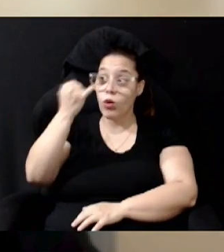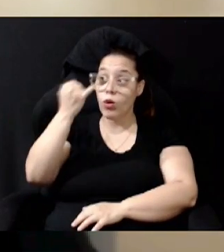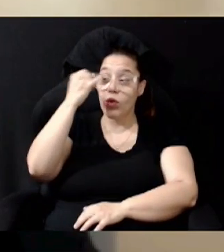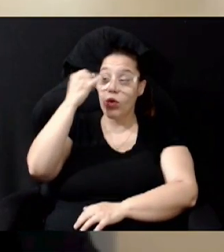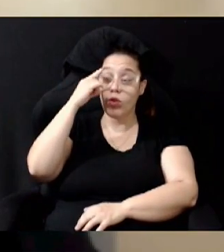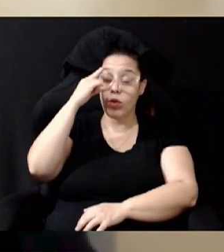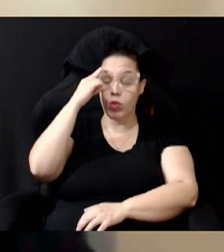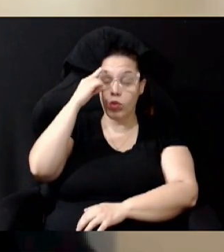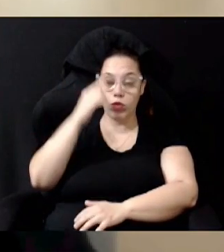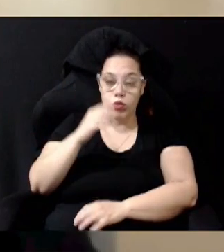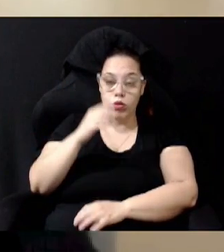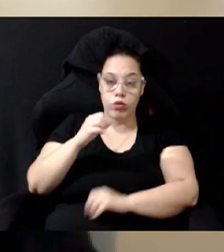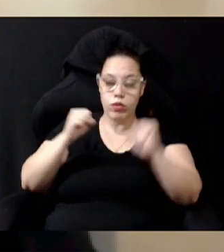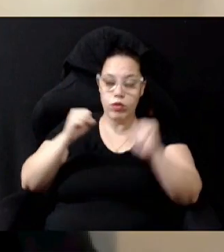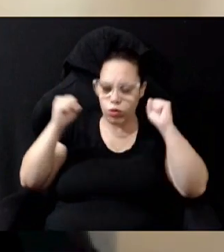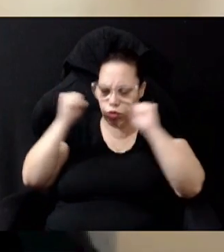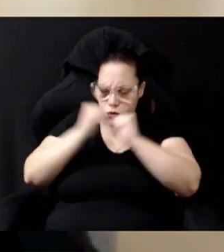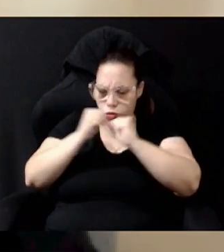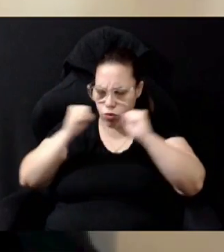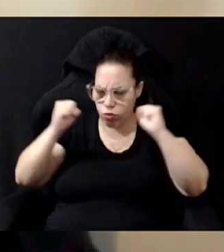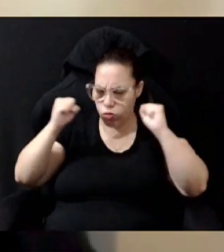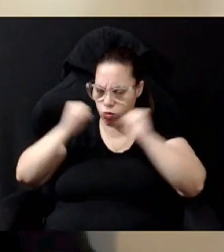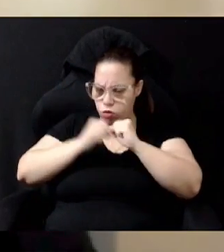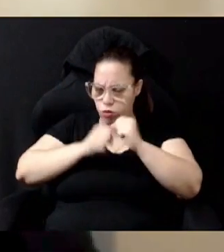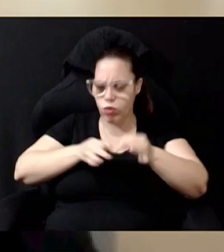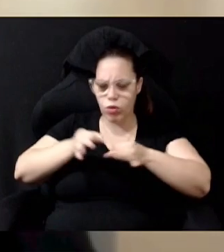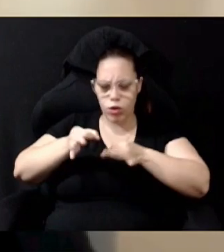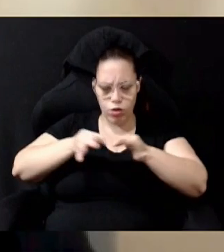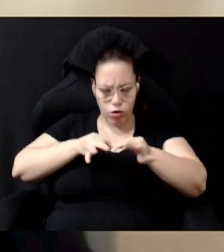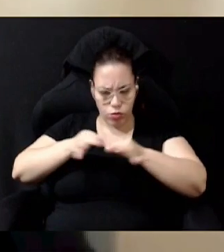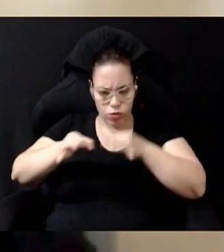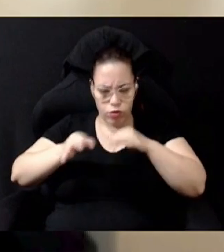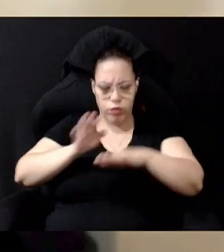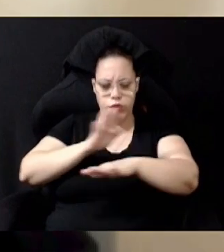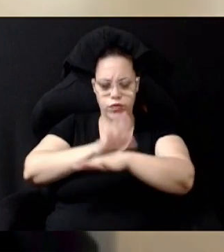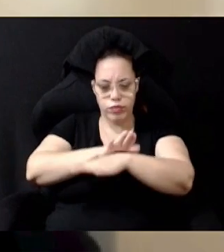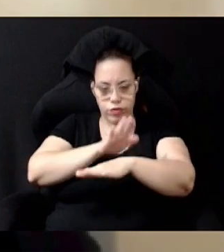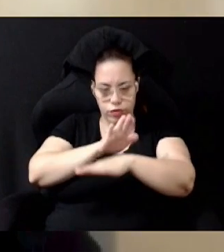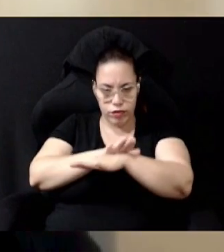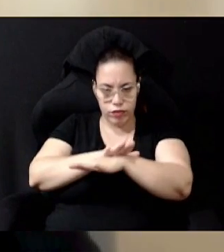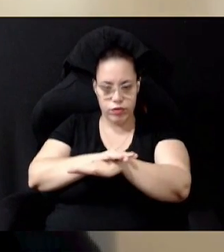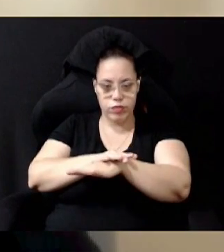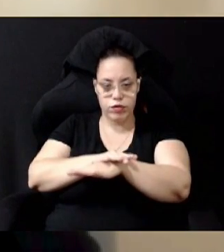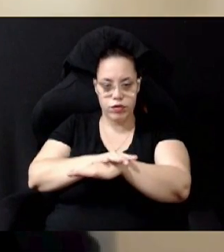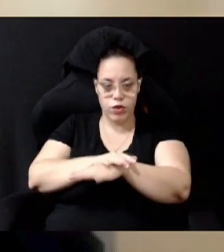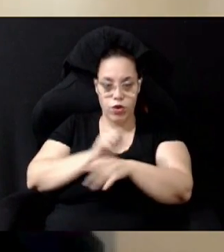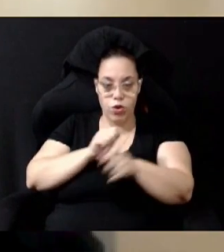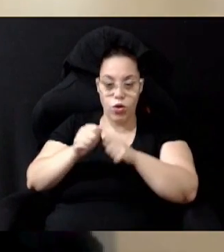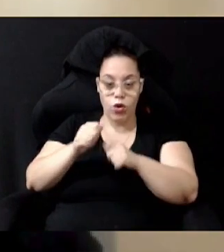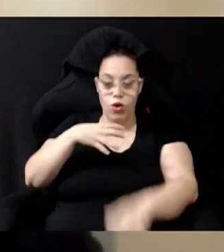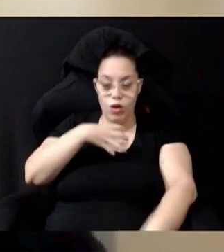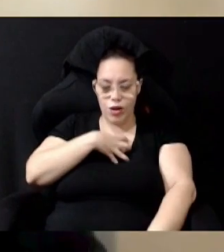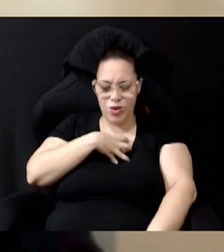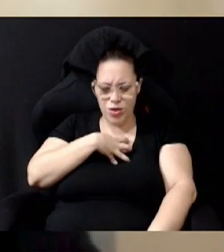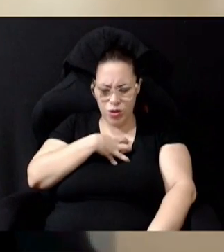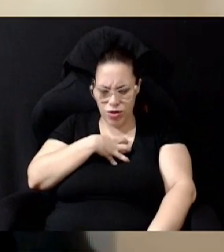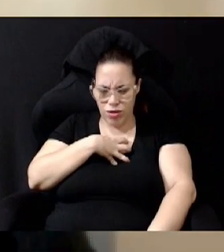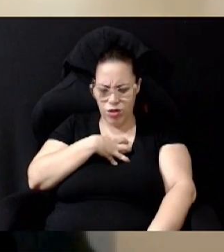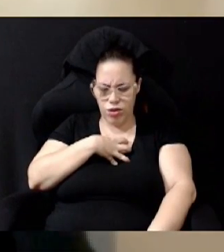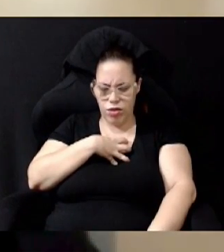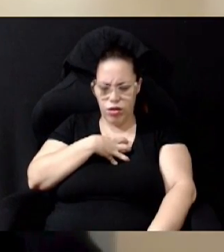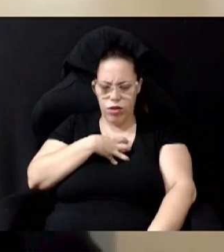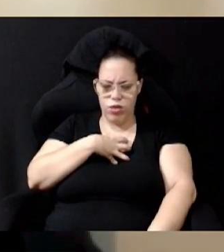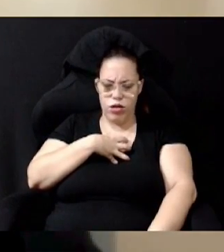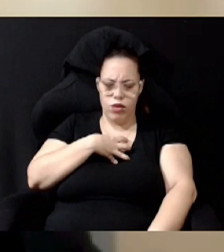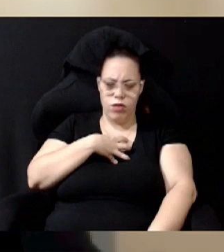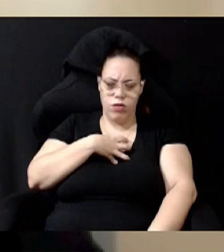atividade física um pouco mais regular. Isso ajuda a atenuar os sintomas. Que a pessoa tente o máximo possível